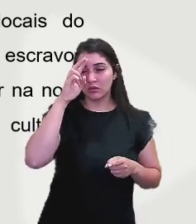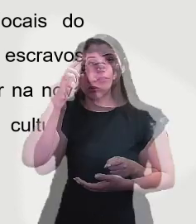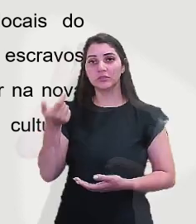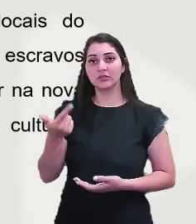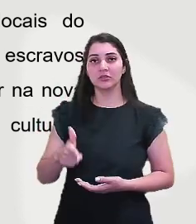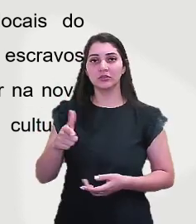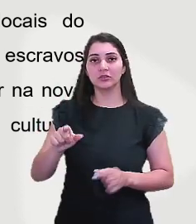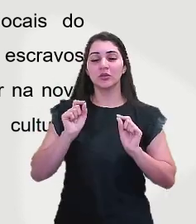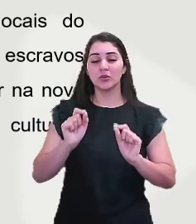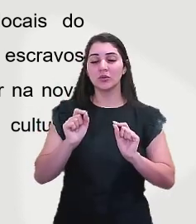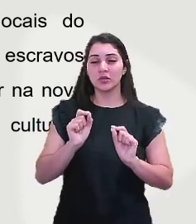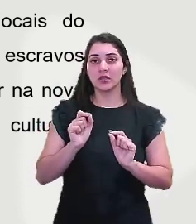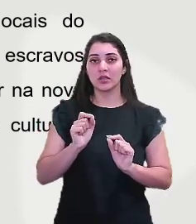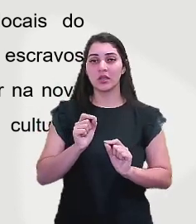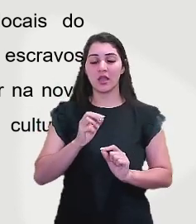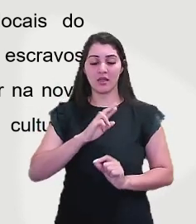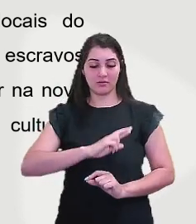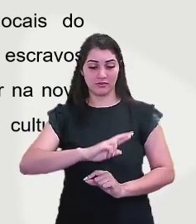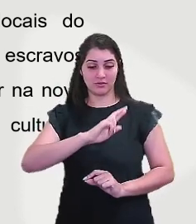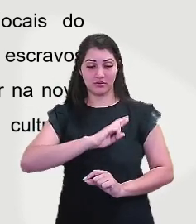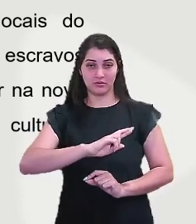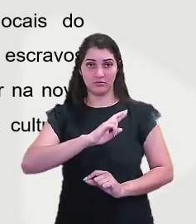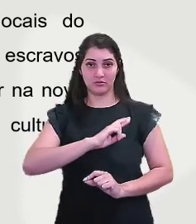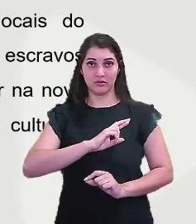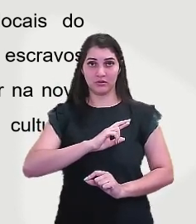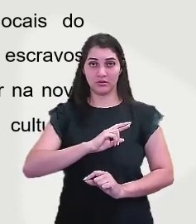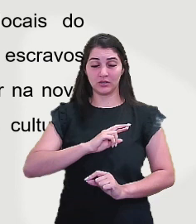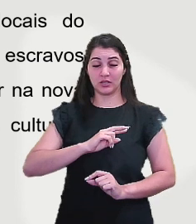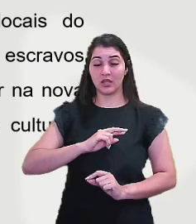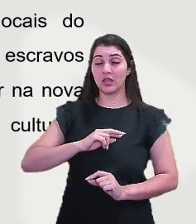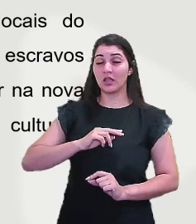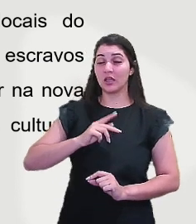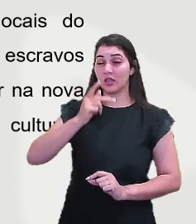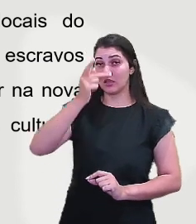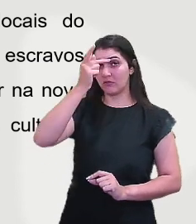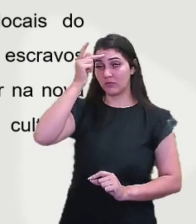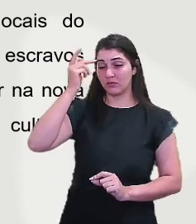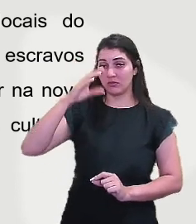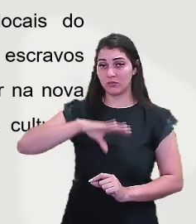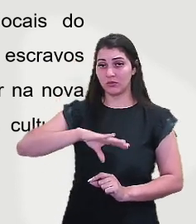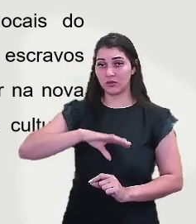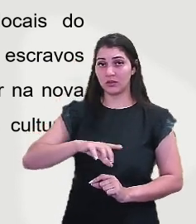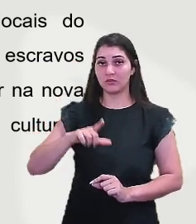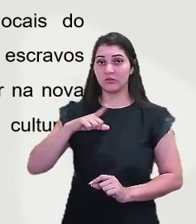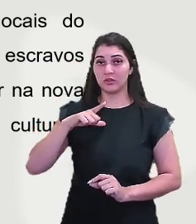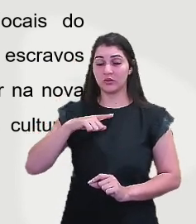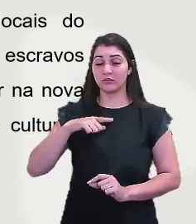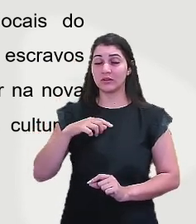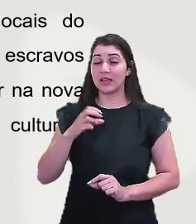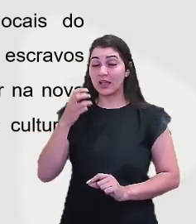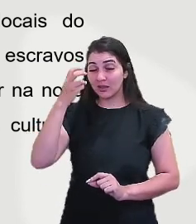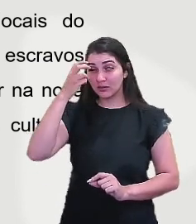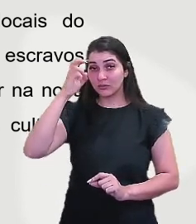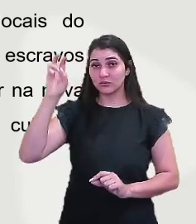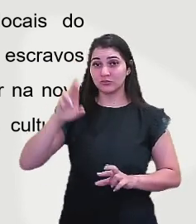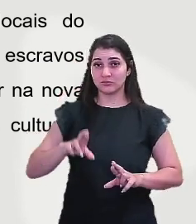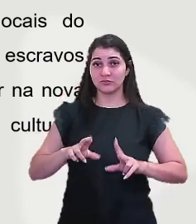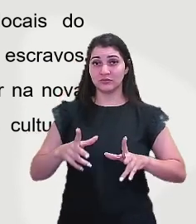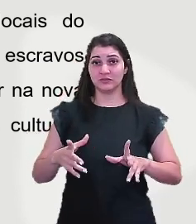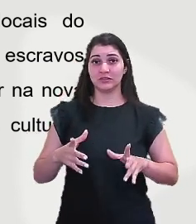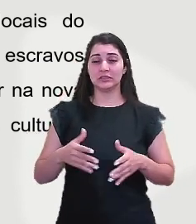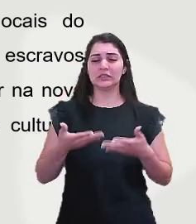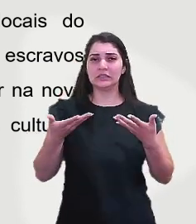tinham a mesma religiosidade que os portugueses tinham. A cultura deles era diferente. Então,